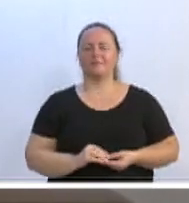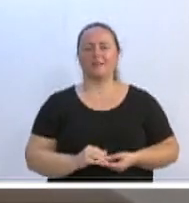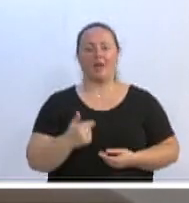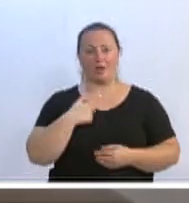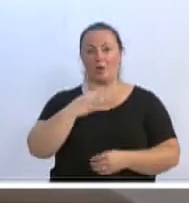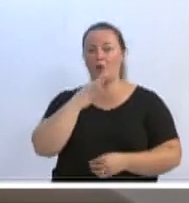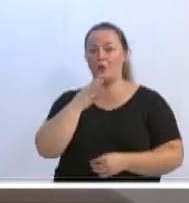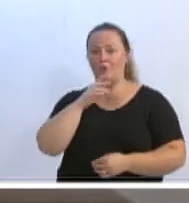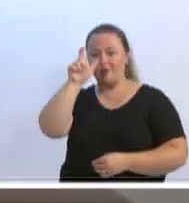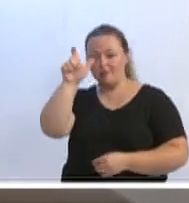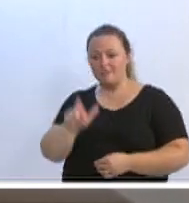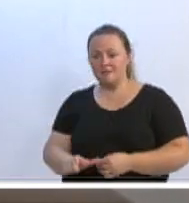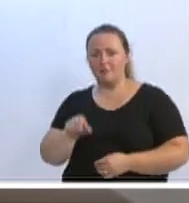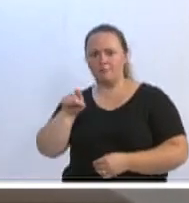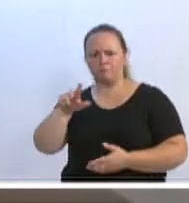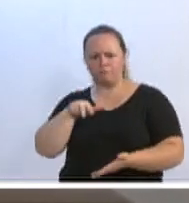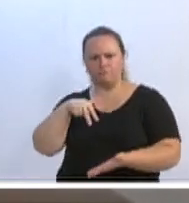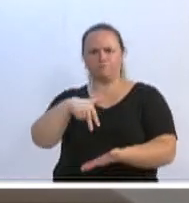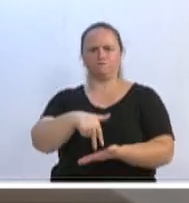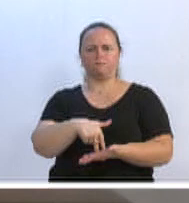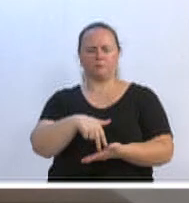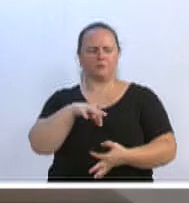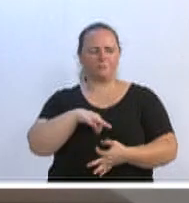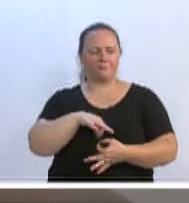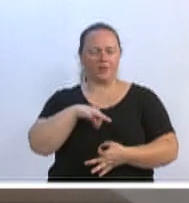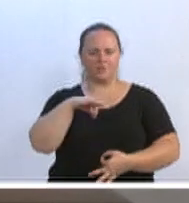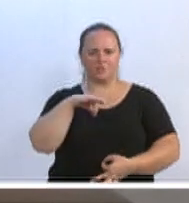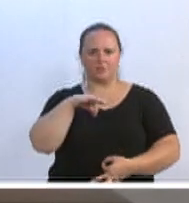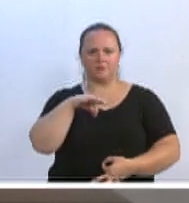jovem posicionado, espiritual,